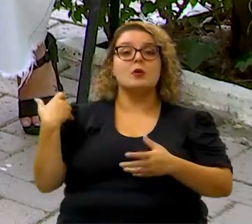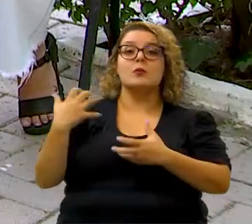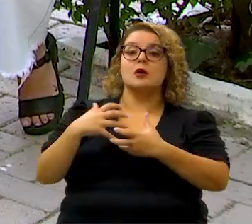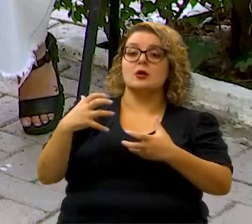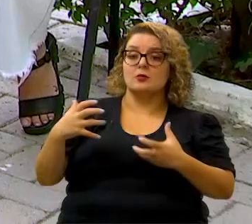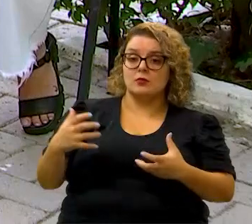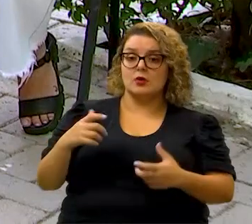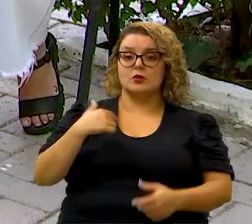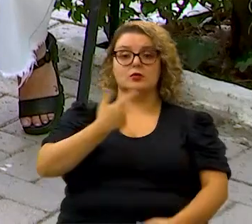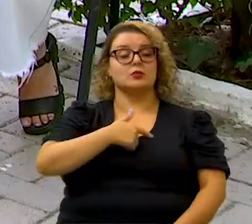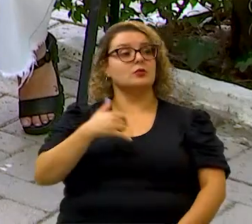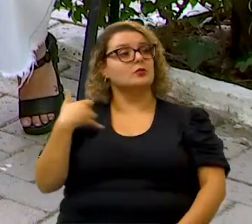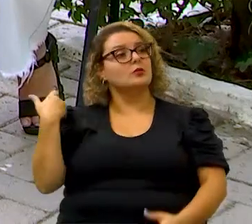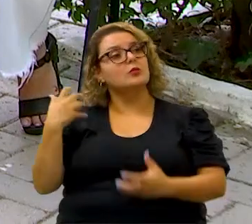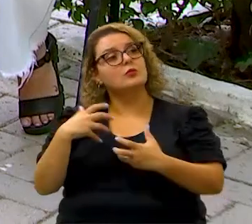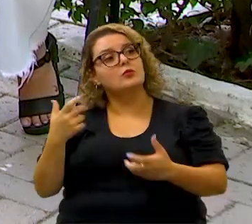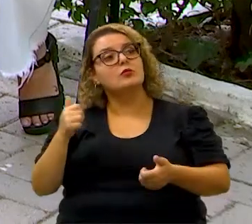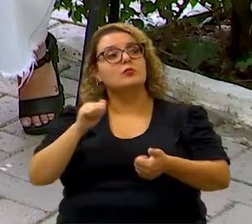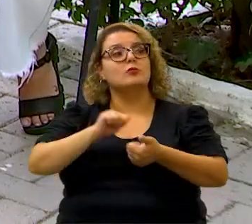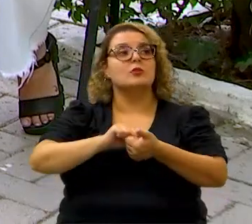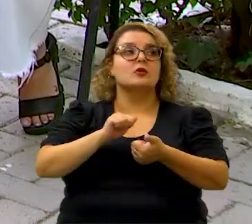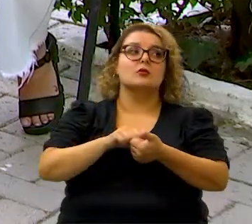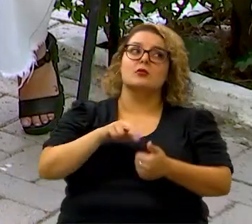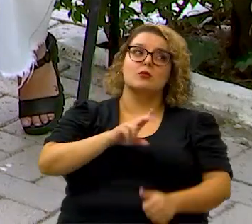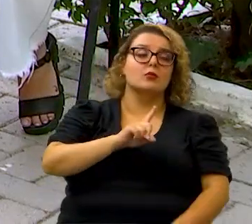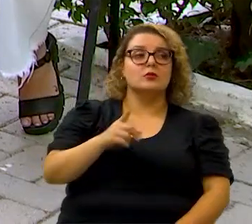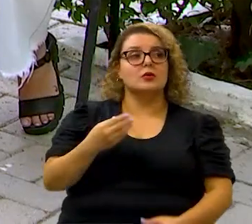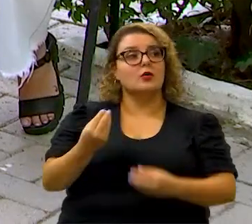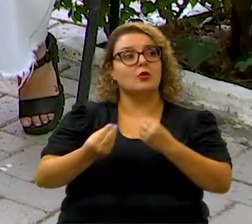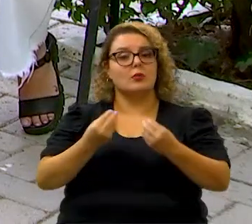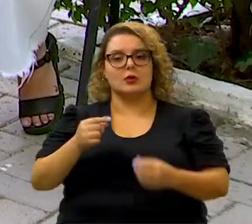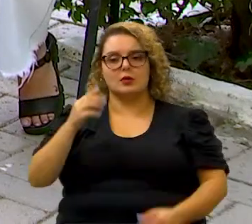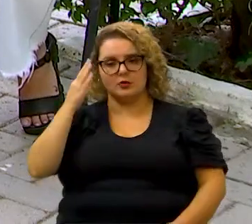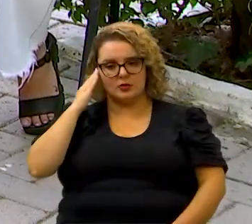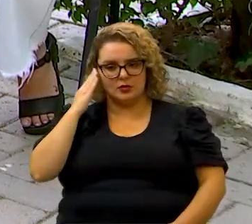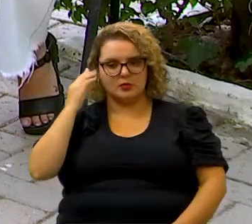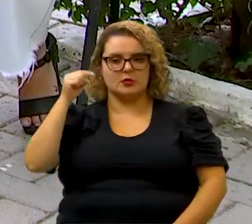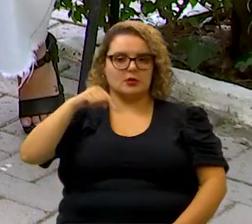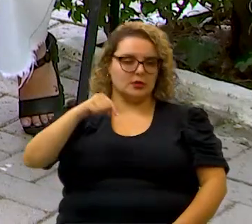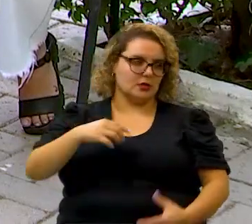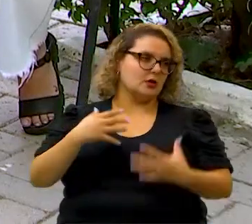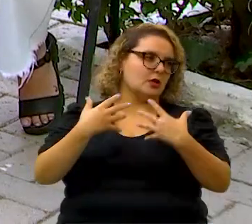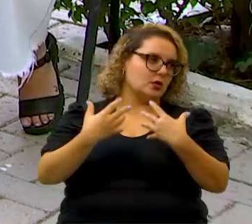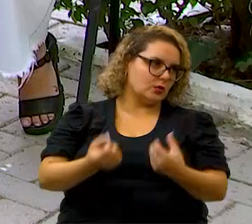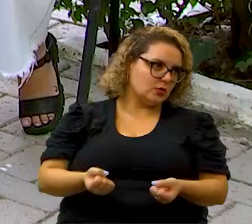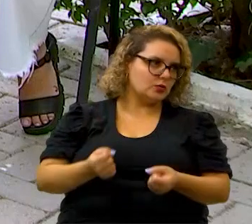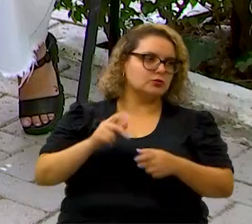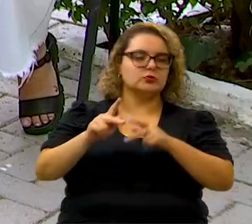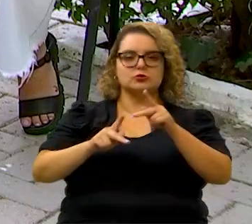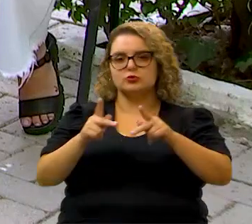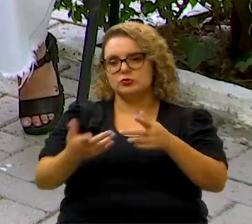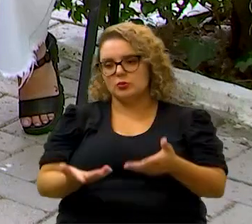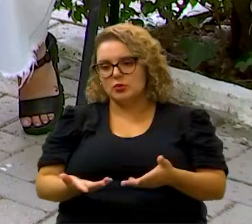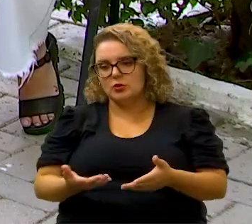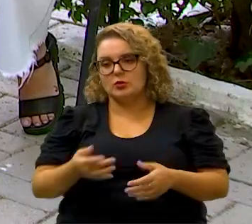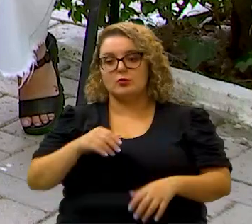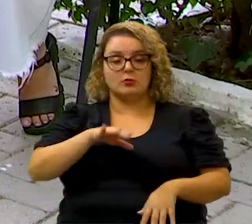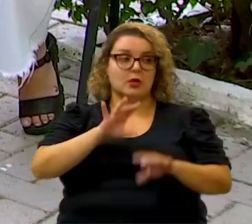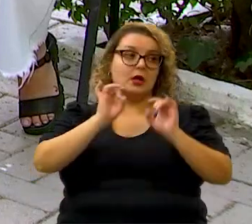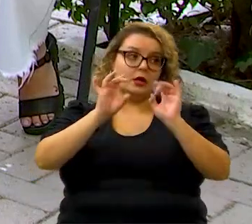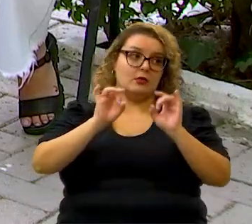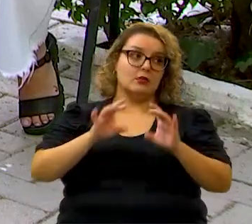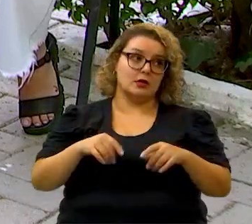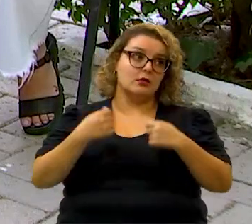está envelhecendo, a gente está envelhecendo com mais qualidade ou não? Como é que é? Eu sei que aqui a gente recebe um